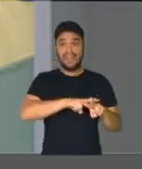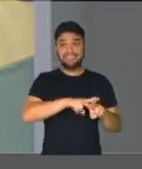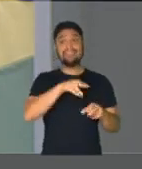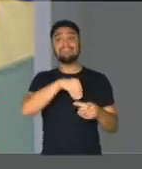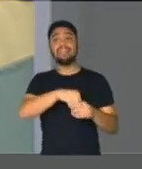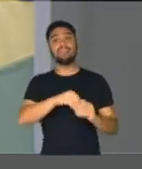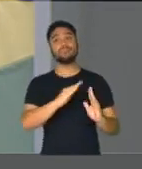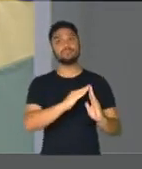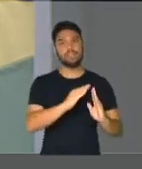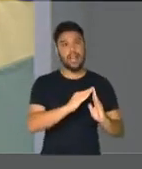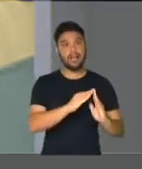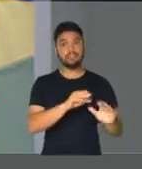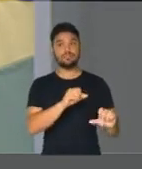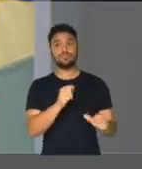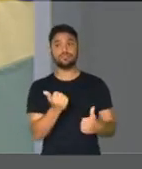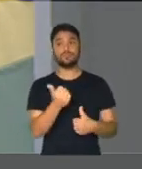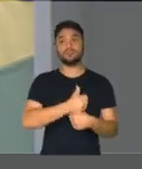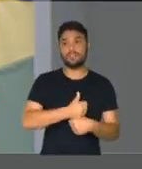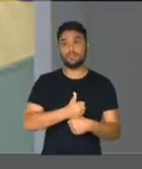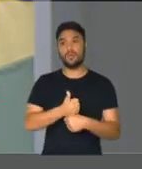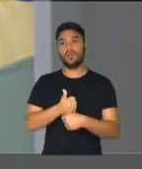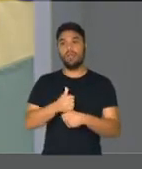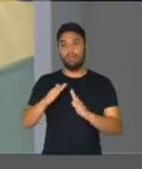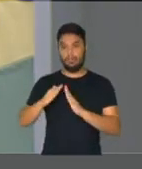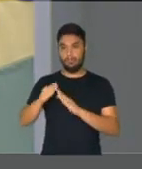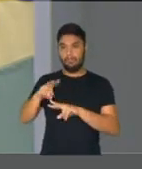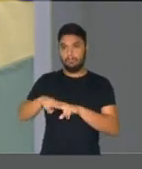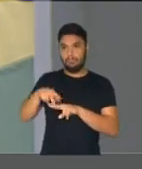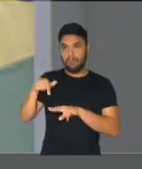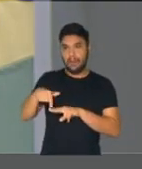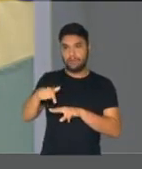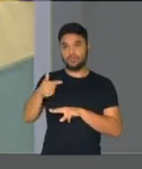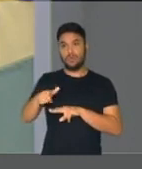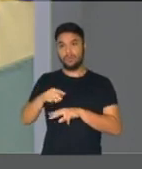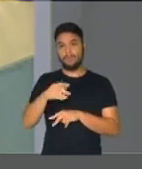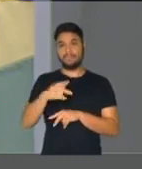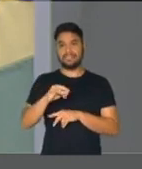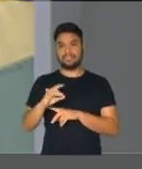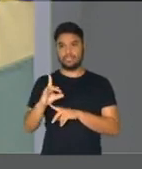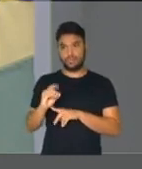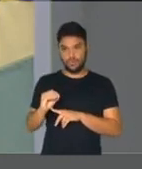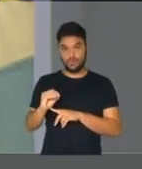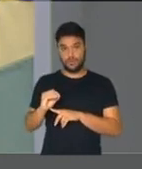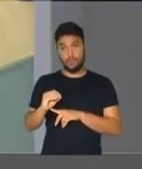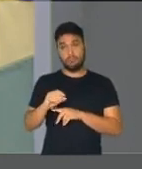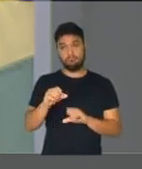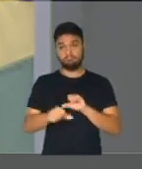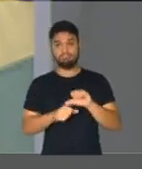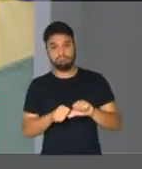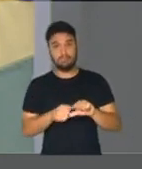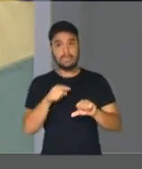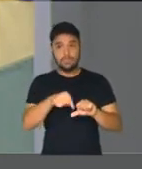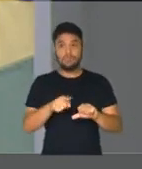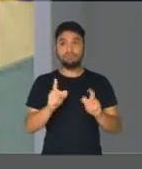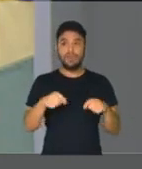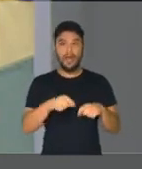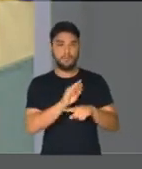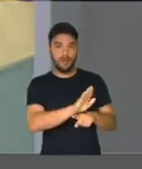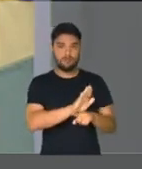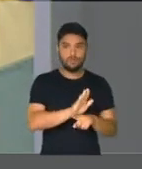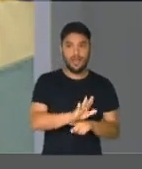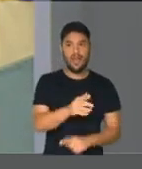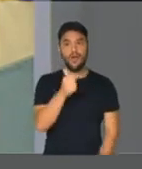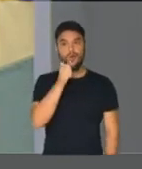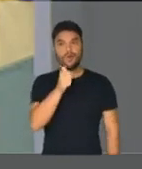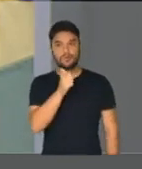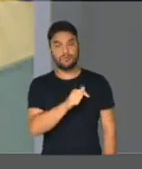à custódia prisional processual, traz imediatamente benefício concreto para outras